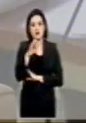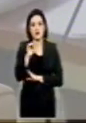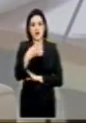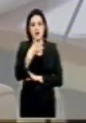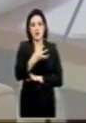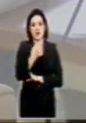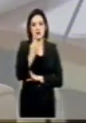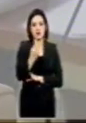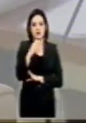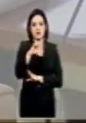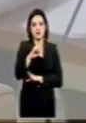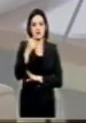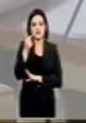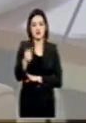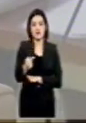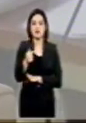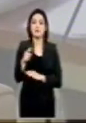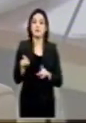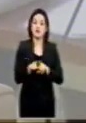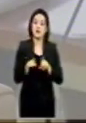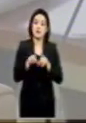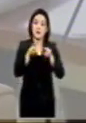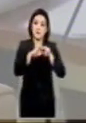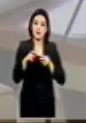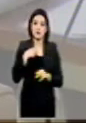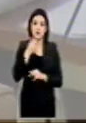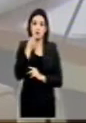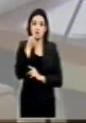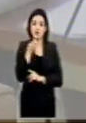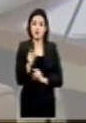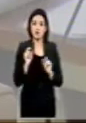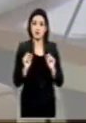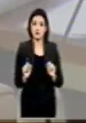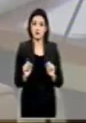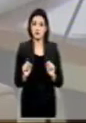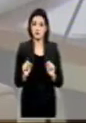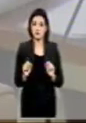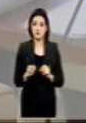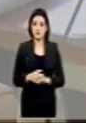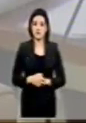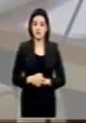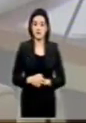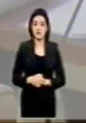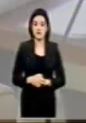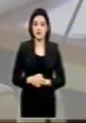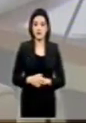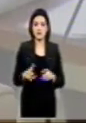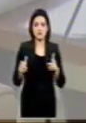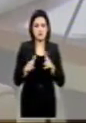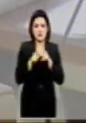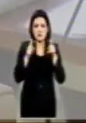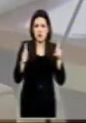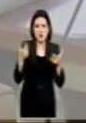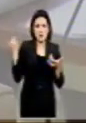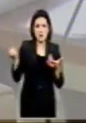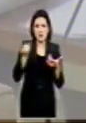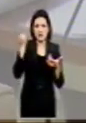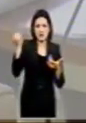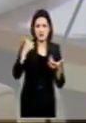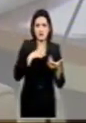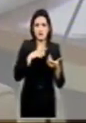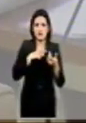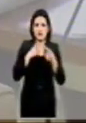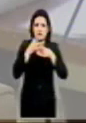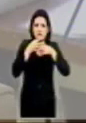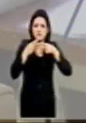4297. E, por isso, eu estou a dizer que há, pelo menos em maior relevo, elementos probatórios